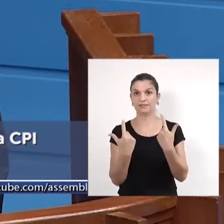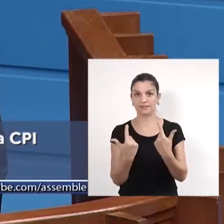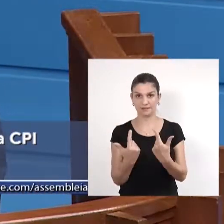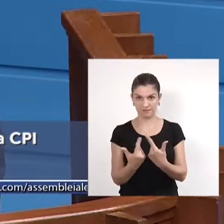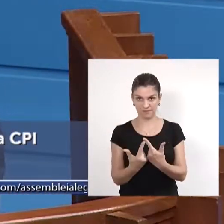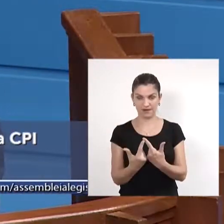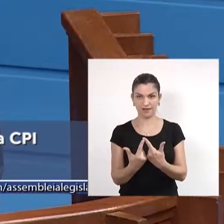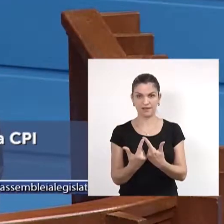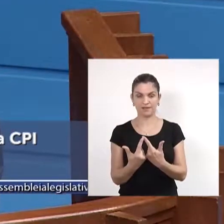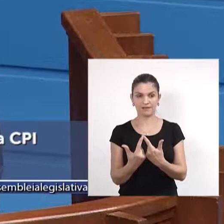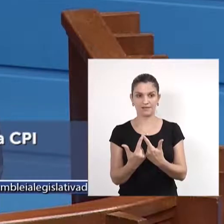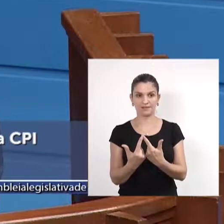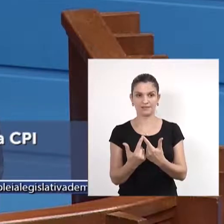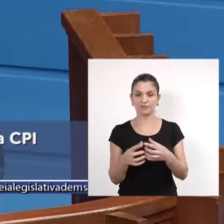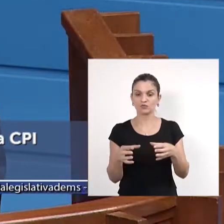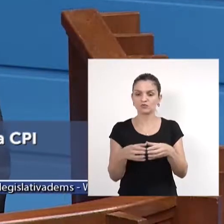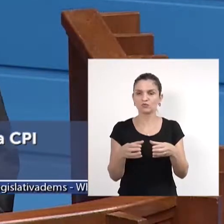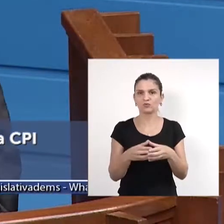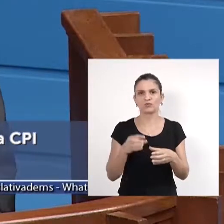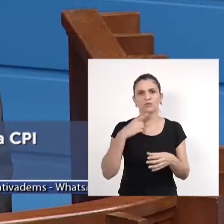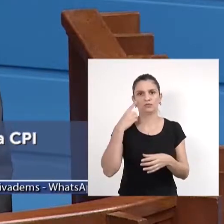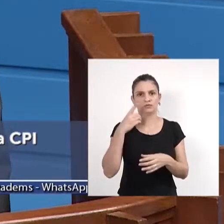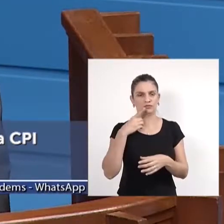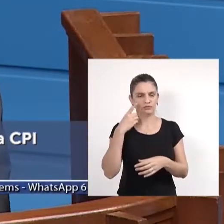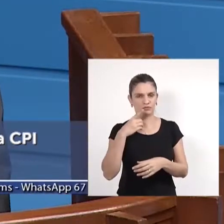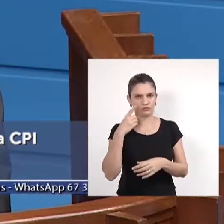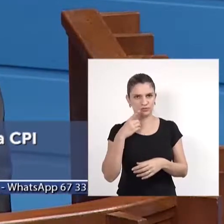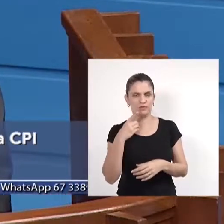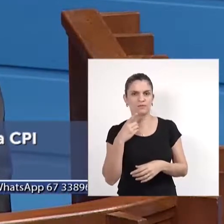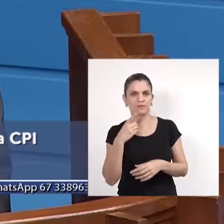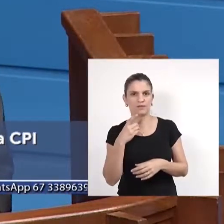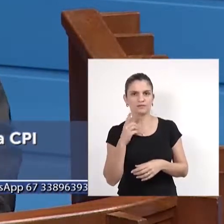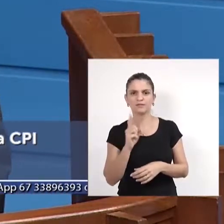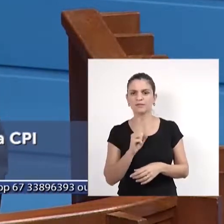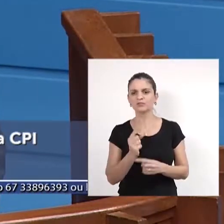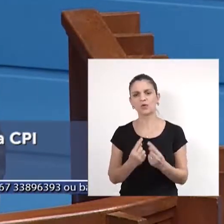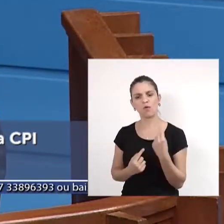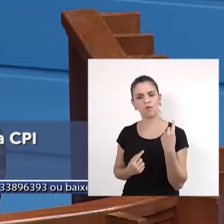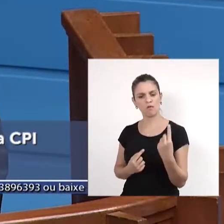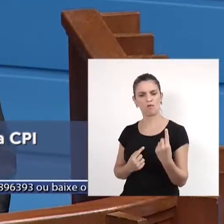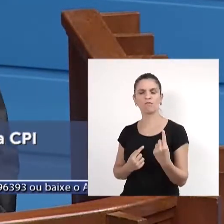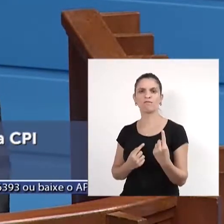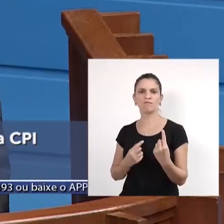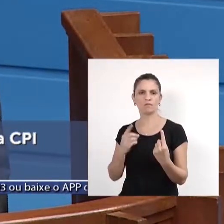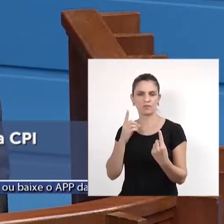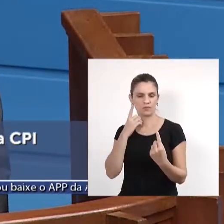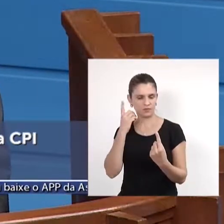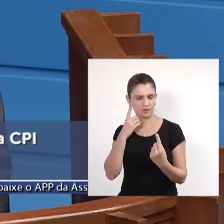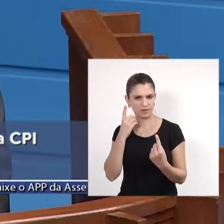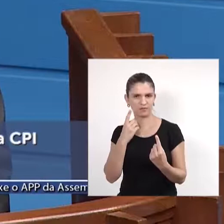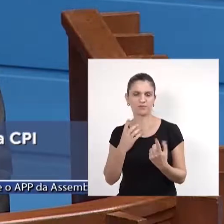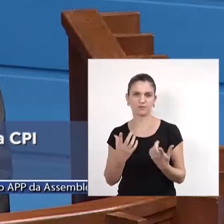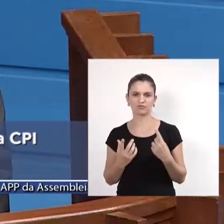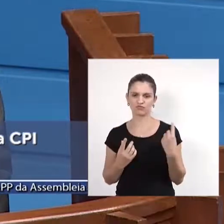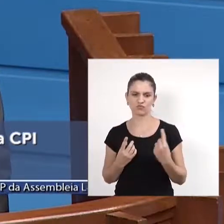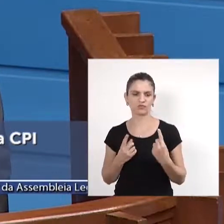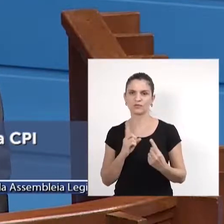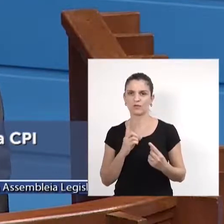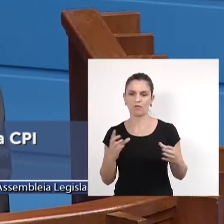de um deputado. É uma CPI de todos os parlamentares dessa casa, porque todos estão preocupados com esta questão.